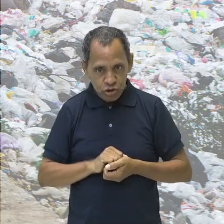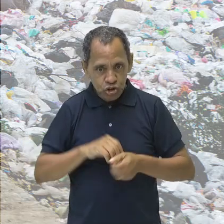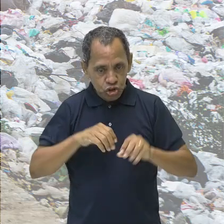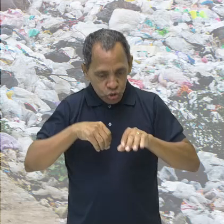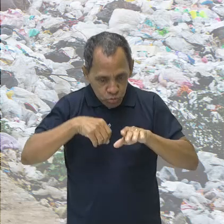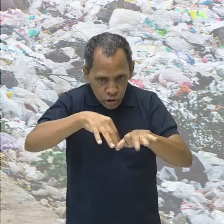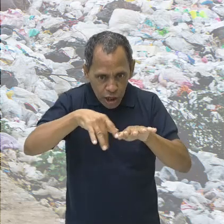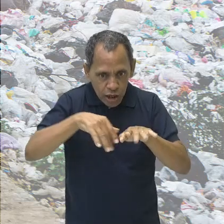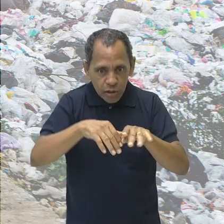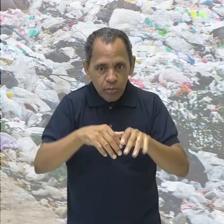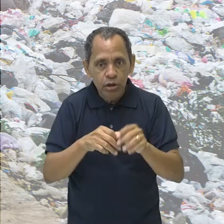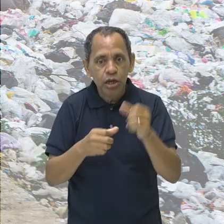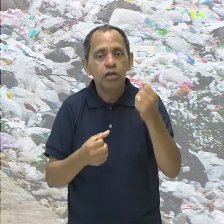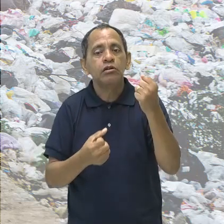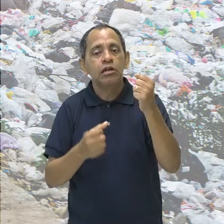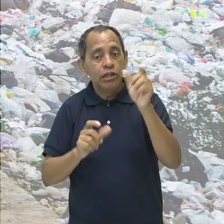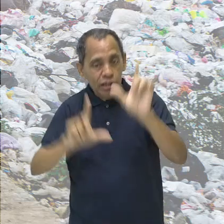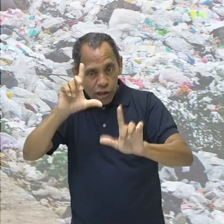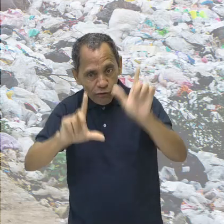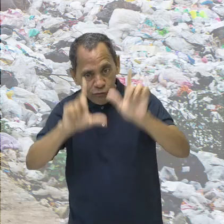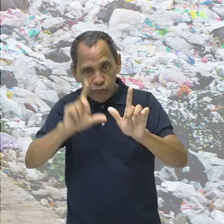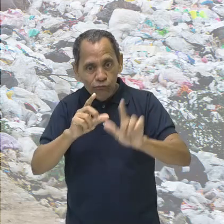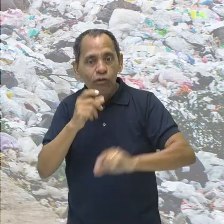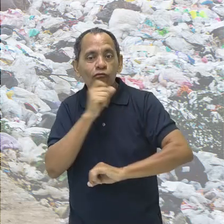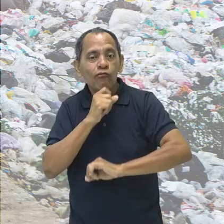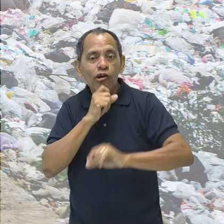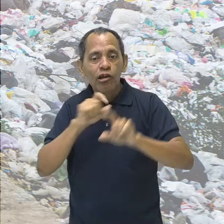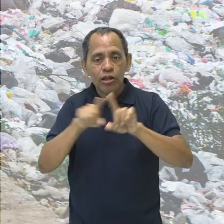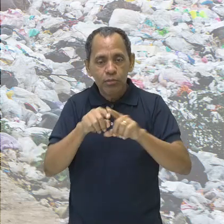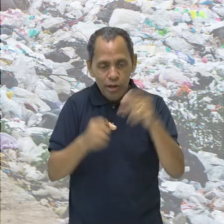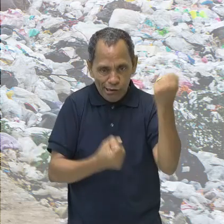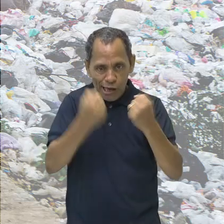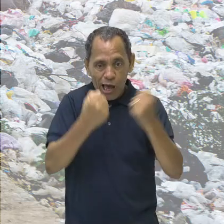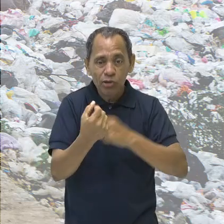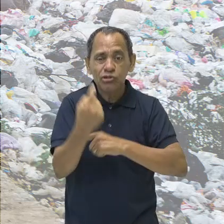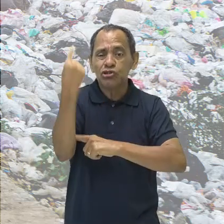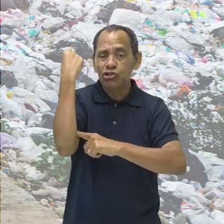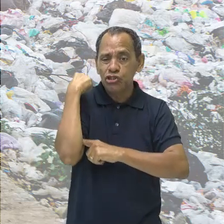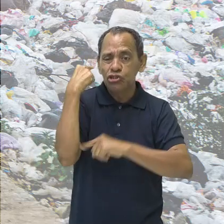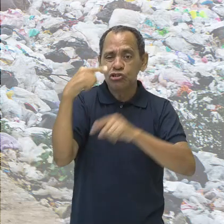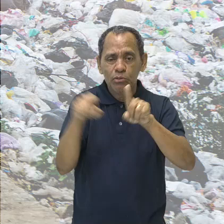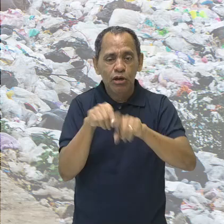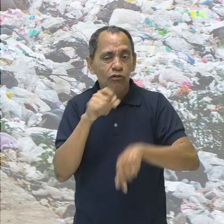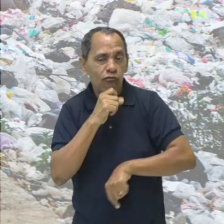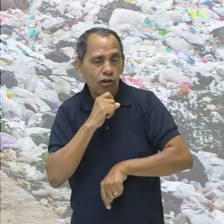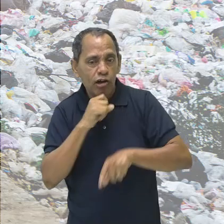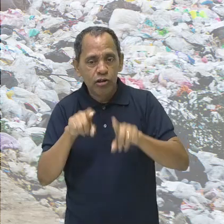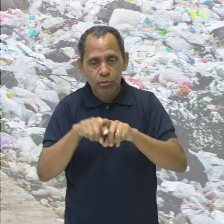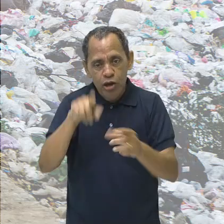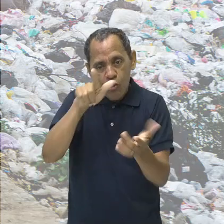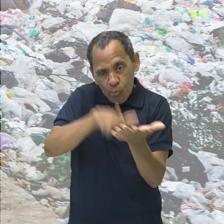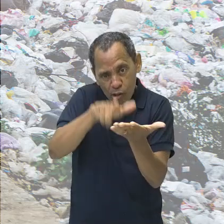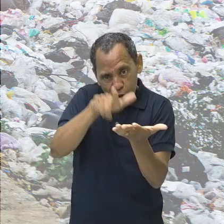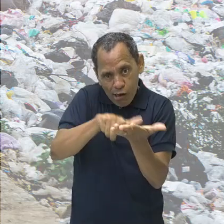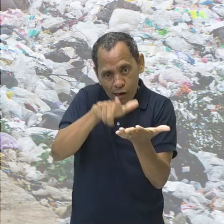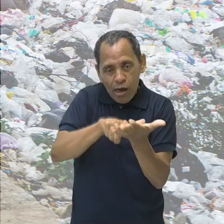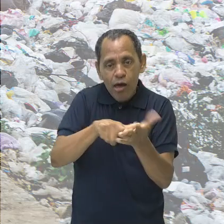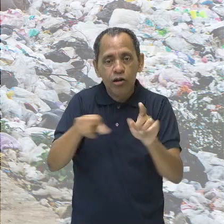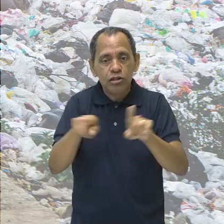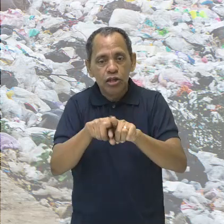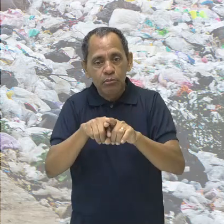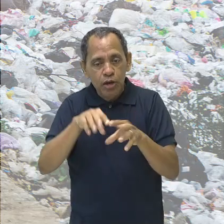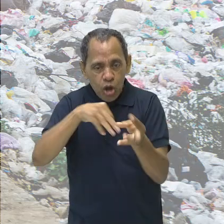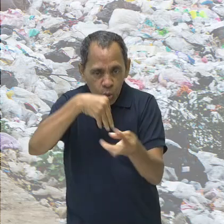velhos também, carros antigos, baterias, sacos de plástico, papel, resíduos